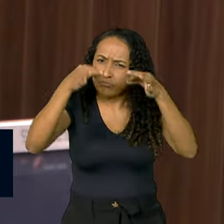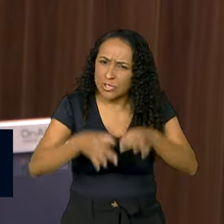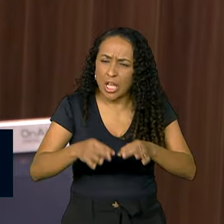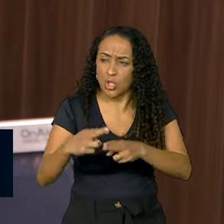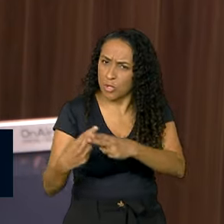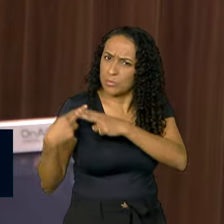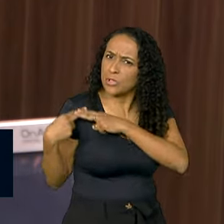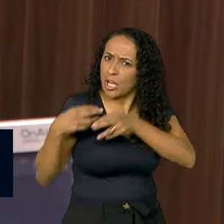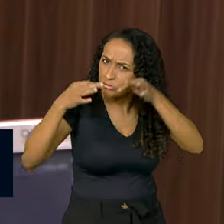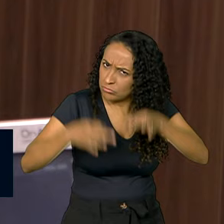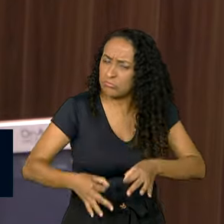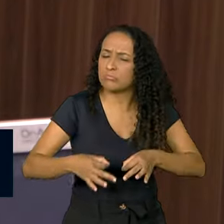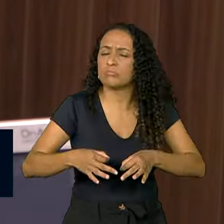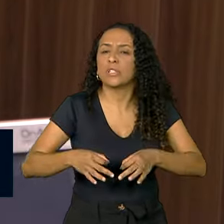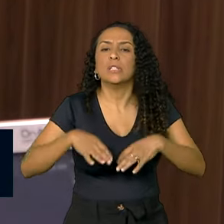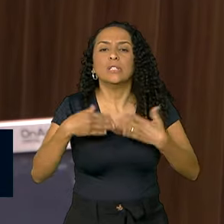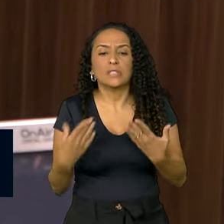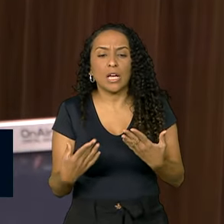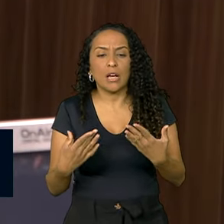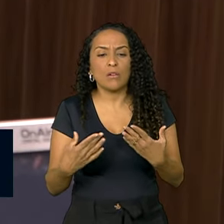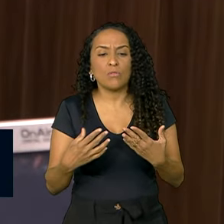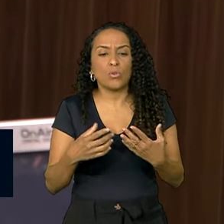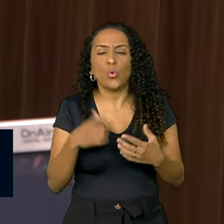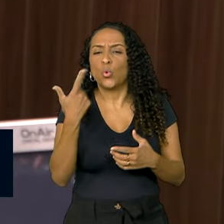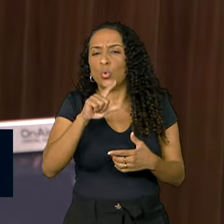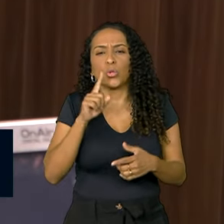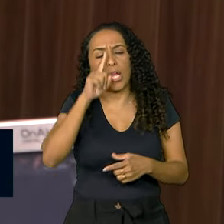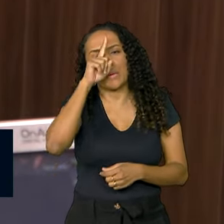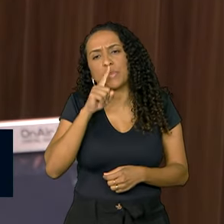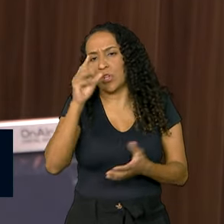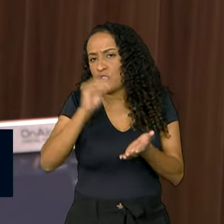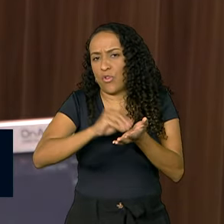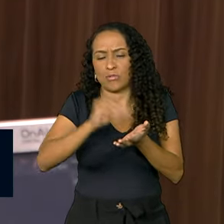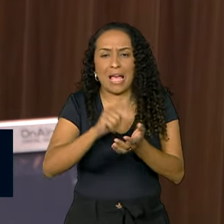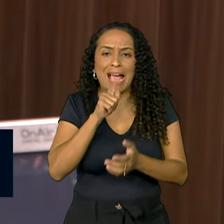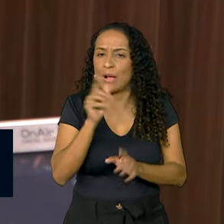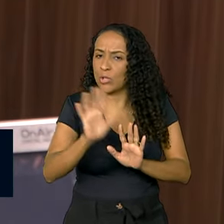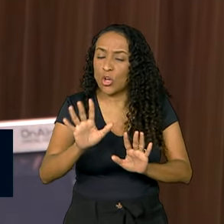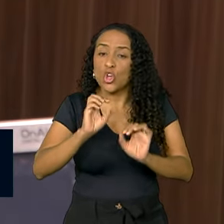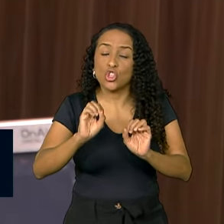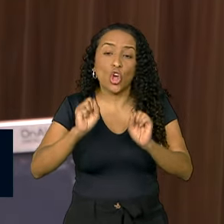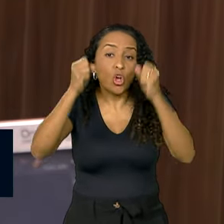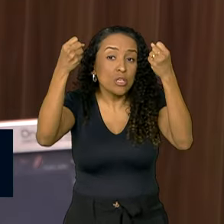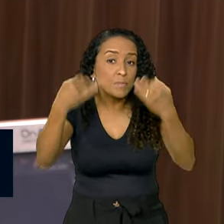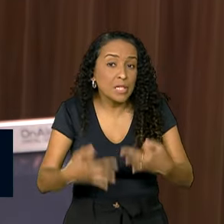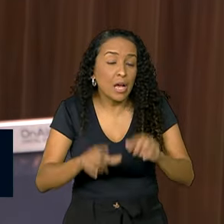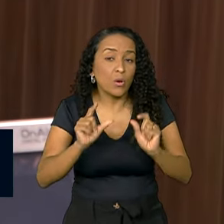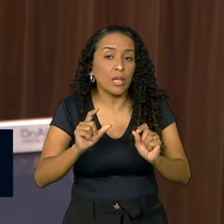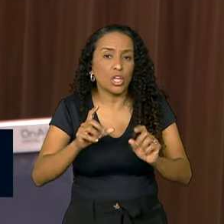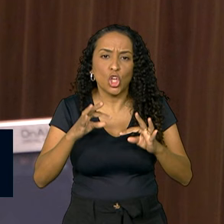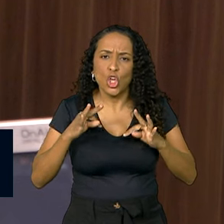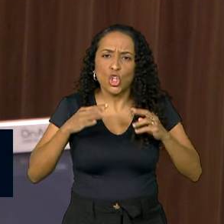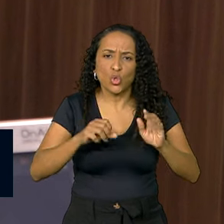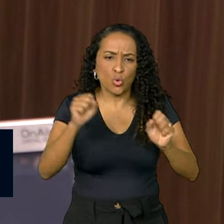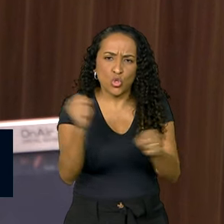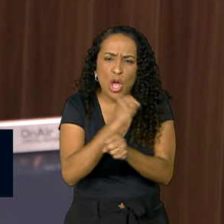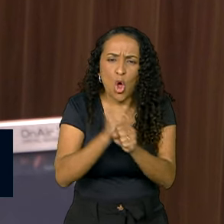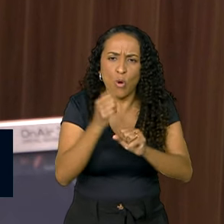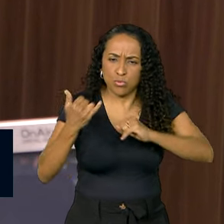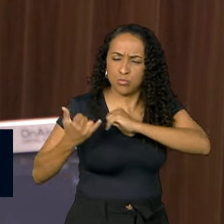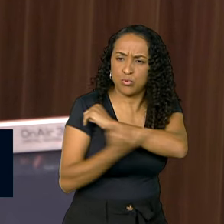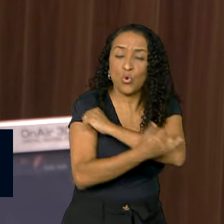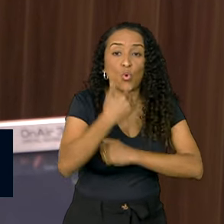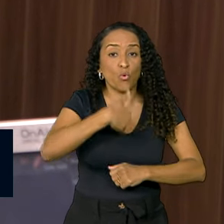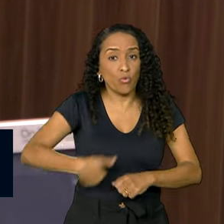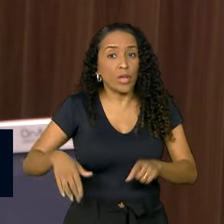muita responsabilidade então pelo piso não há risco de desabastecimento e de só reforçar que além de todas as obras de infraestrutura o